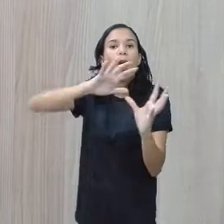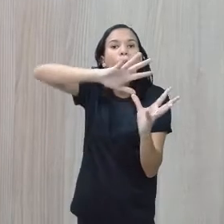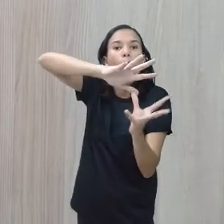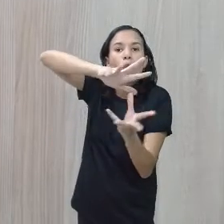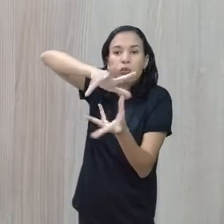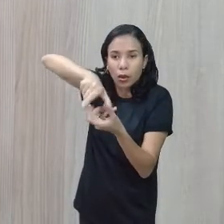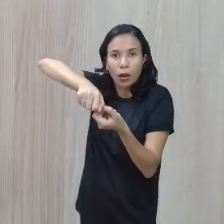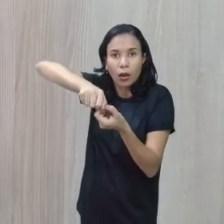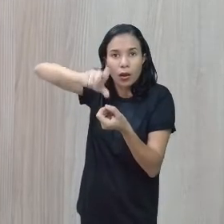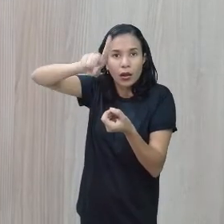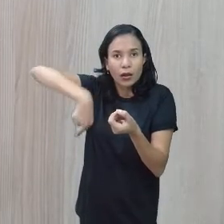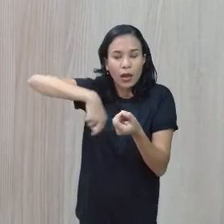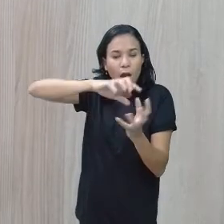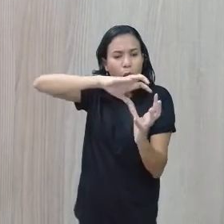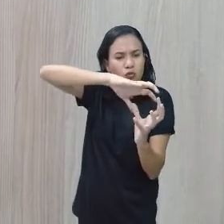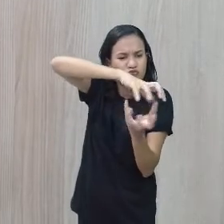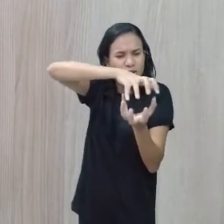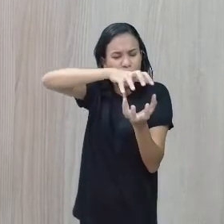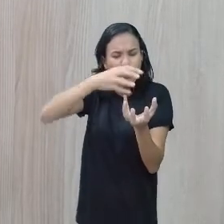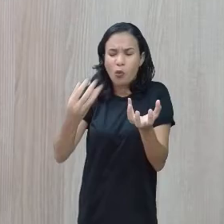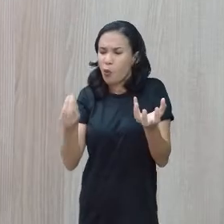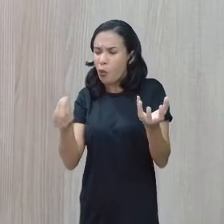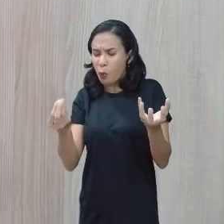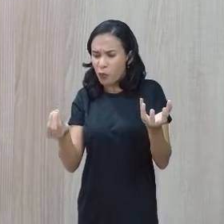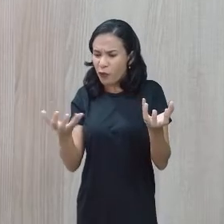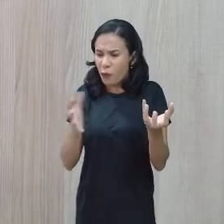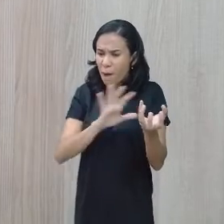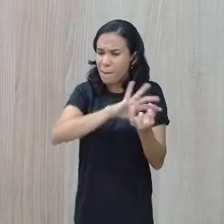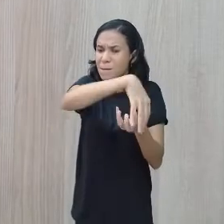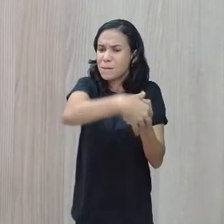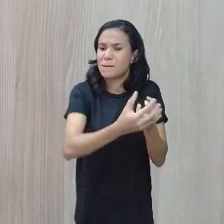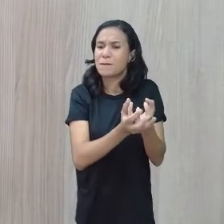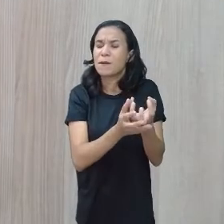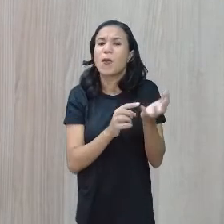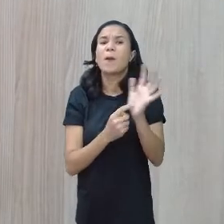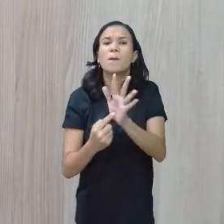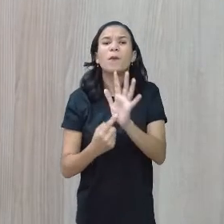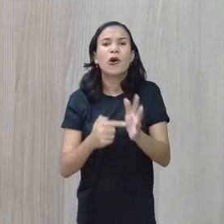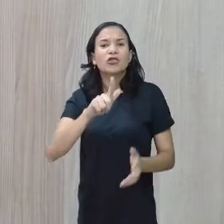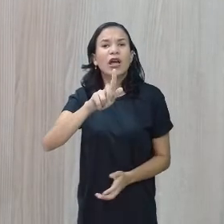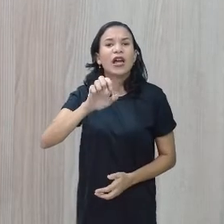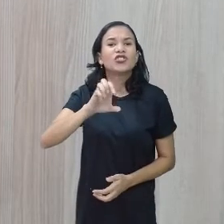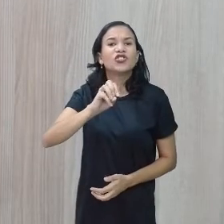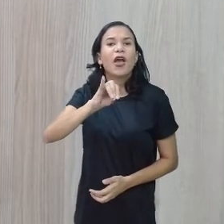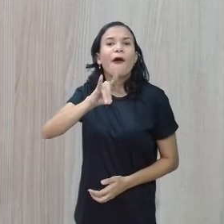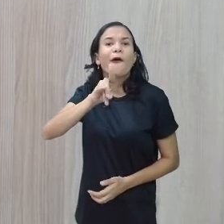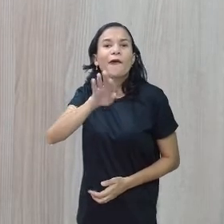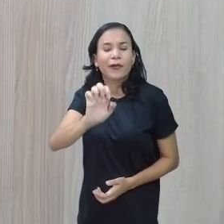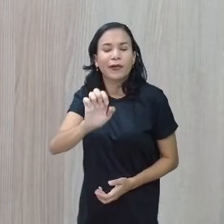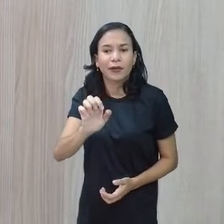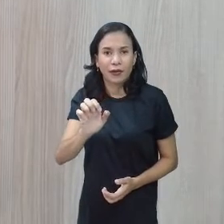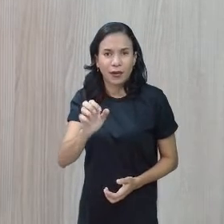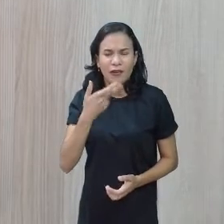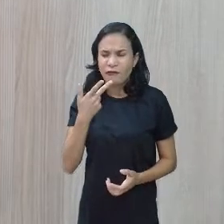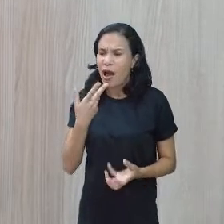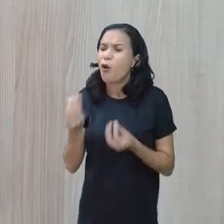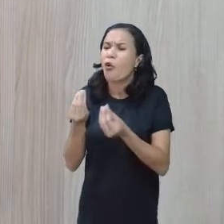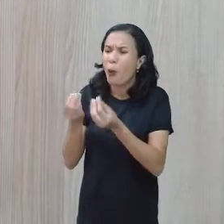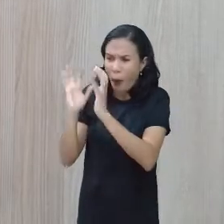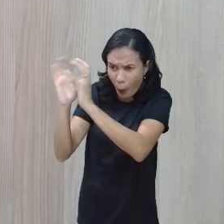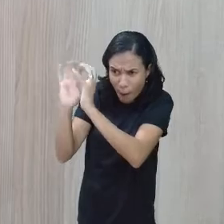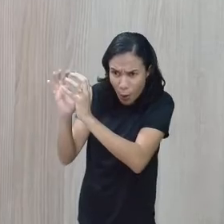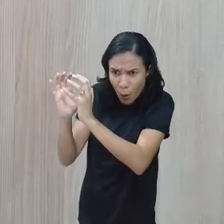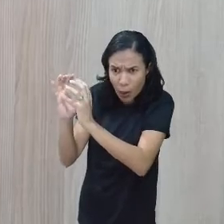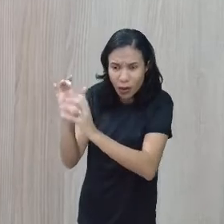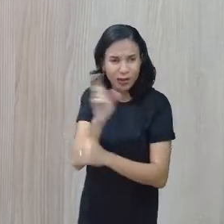Formato geóide. Aí eu, caraca, geóide, como é que eu vou dizer formato geóide para ele? E ele chegava, como é? Uma bola, professor?